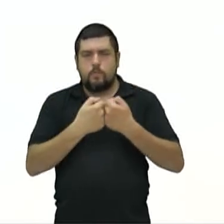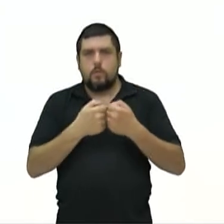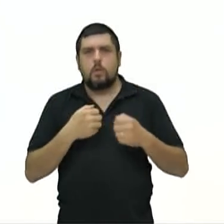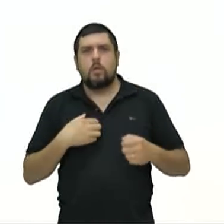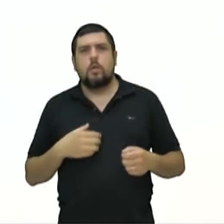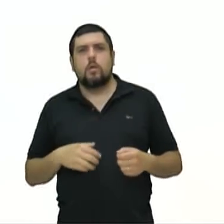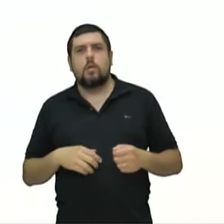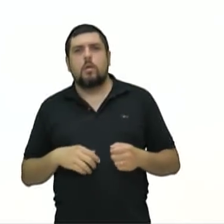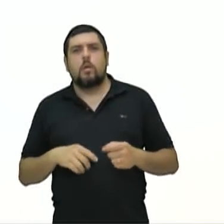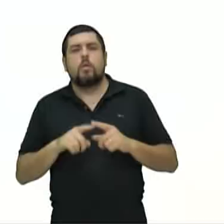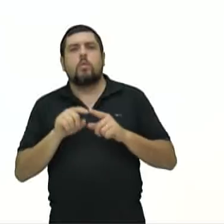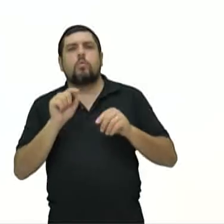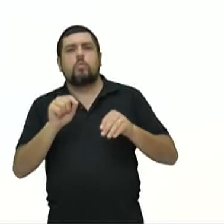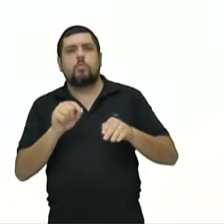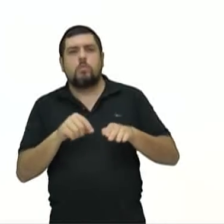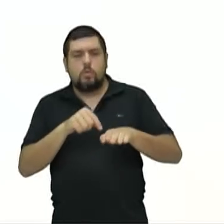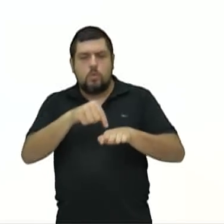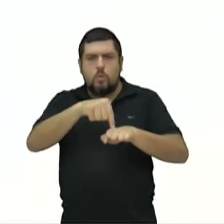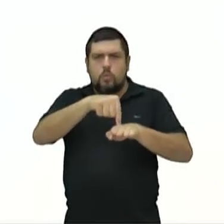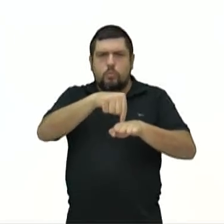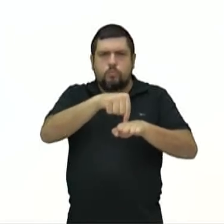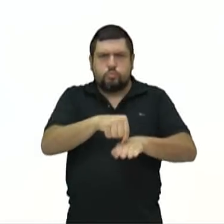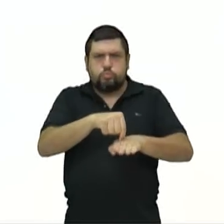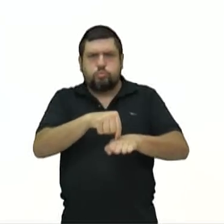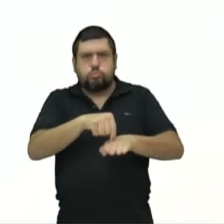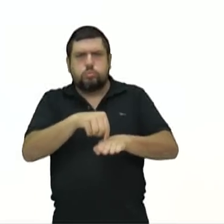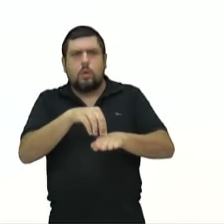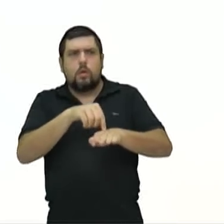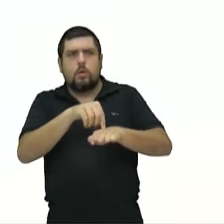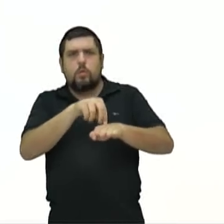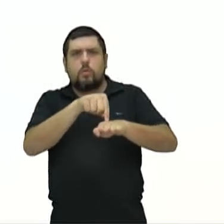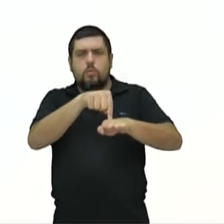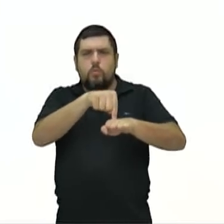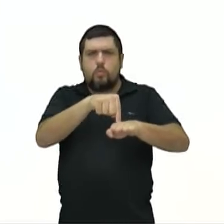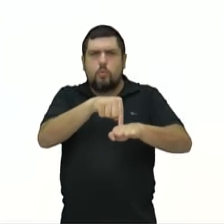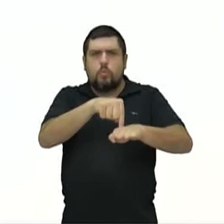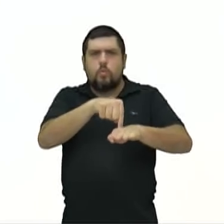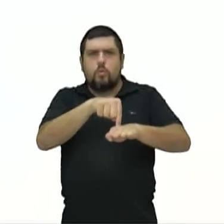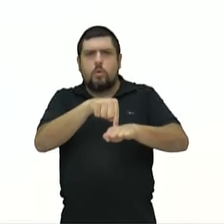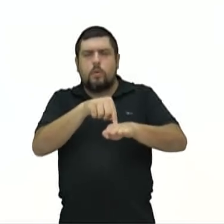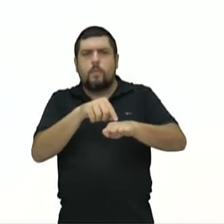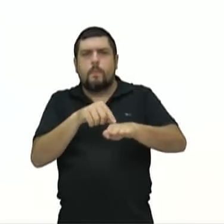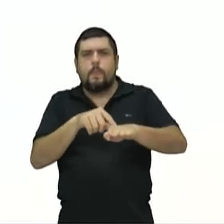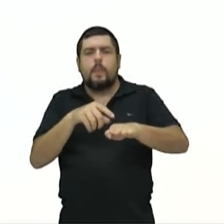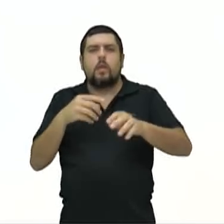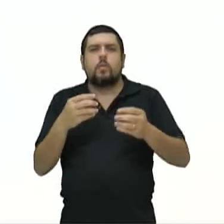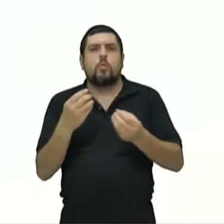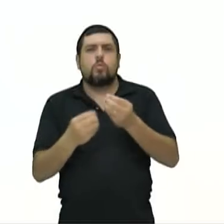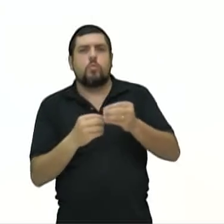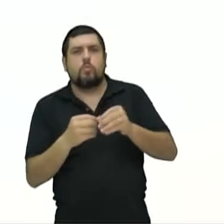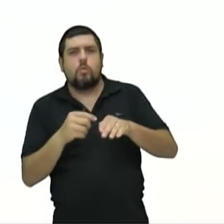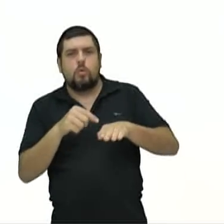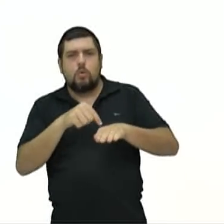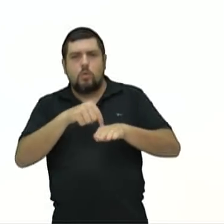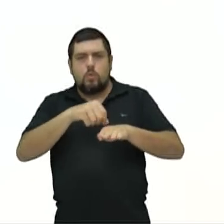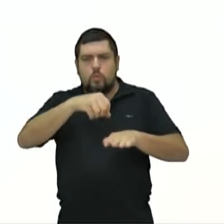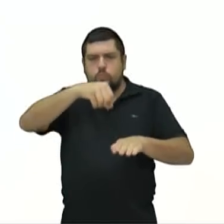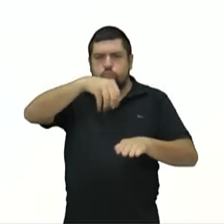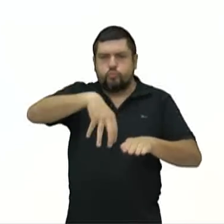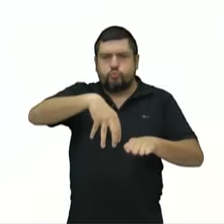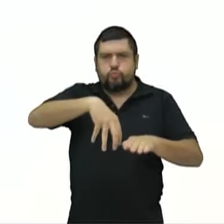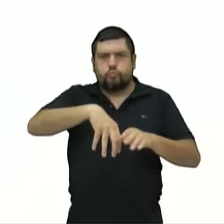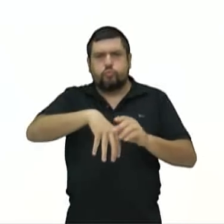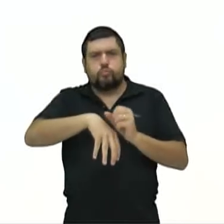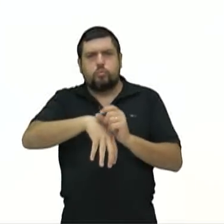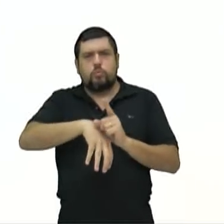feita contra o chão e em reação a essa força aplicada ao chão, o foguete é impulsionado para cima,